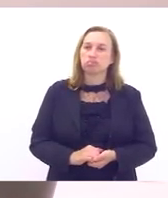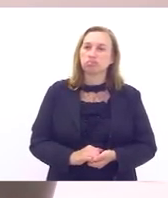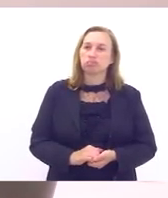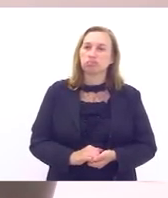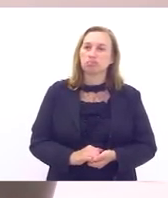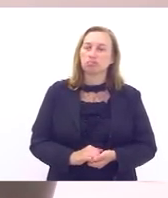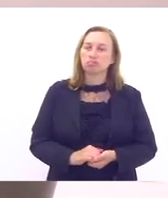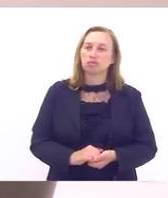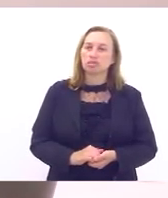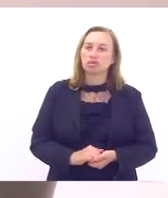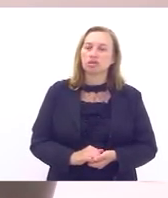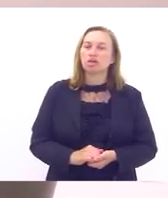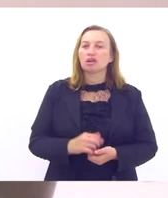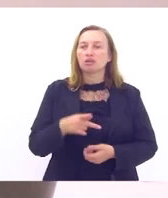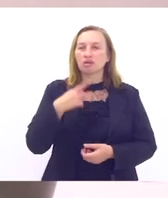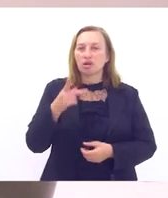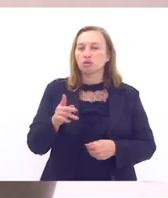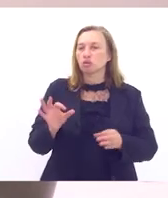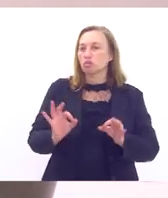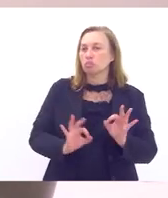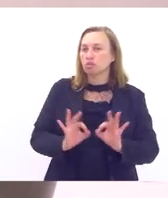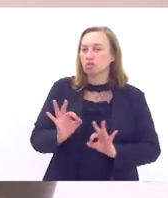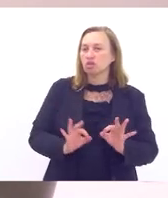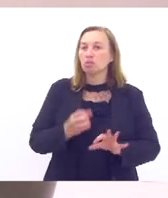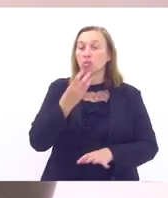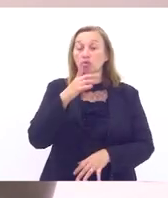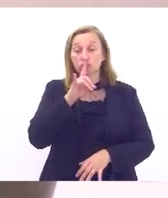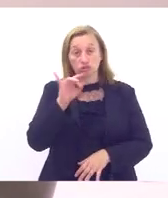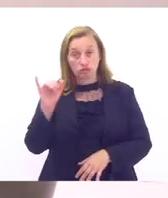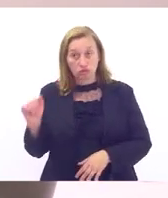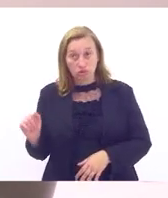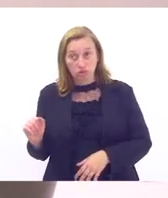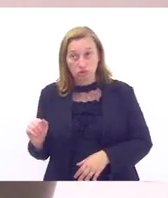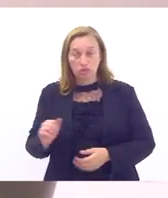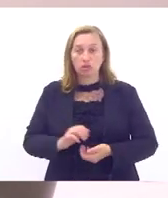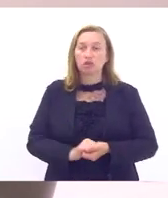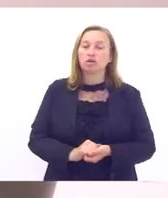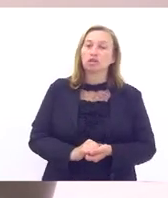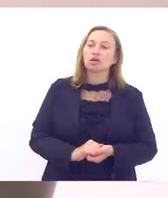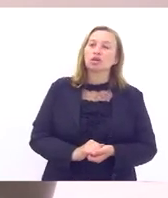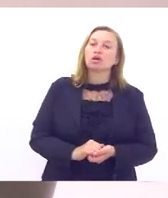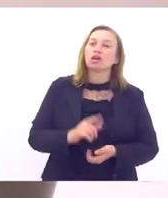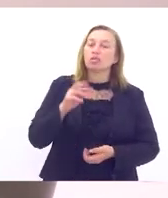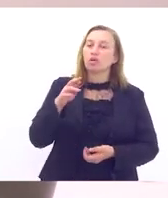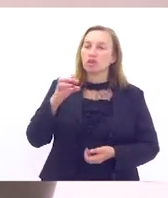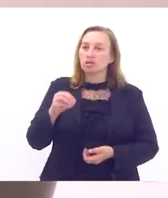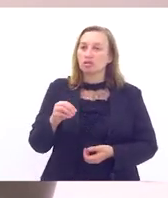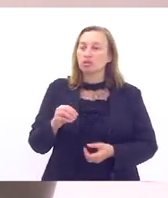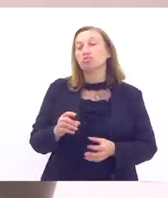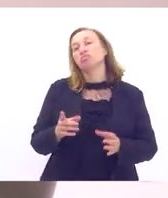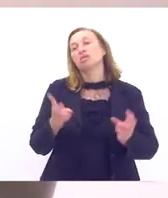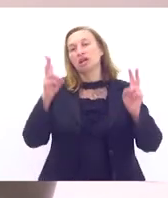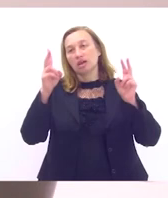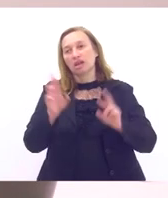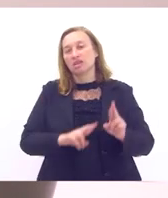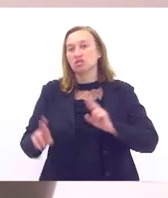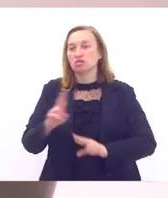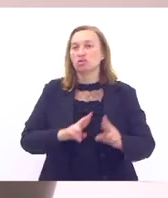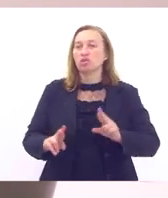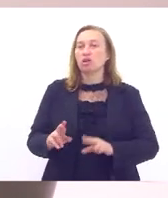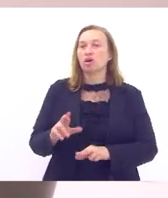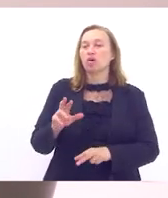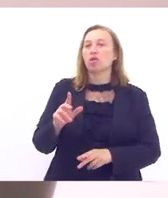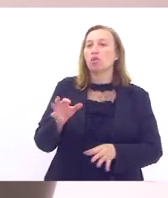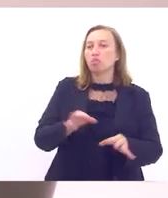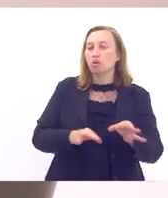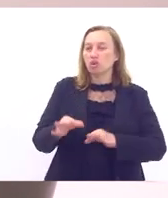considerações sobre esse projeto. Prezados, bom dia. Envio as ponderações do laboratório a respeito do projeto piloto. 1. O laboratório